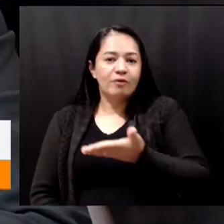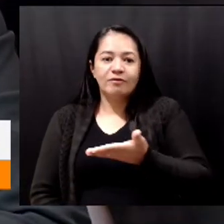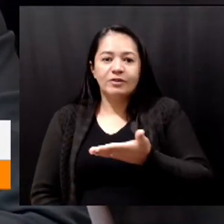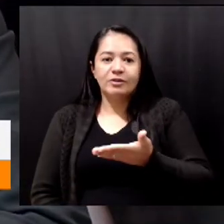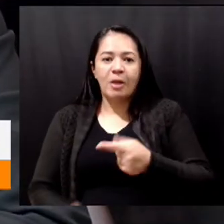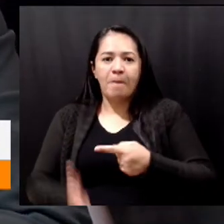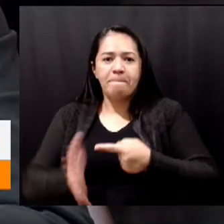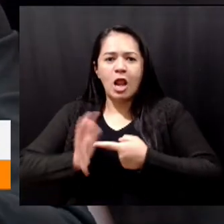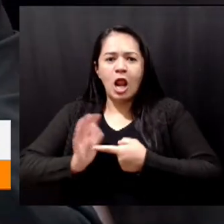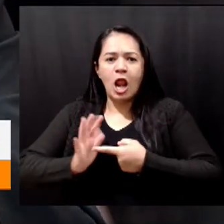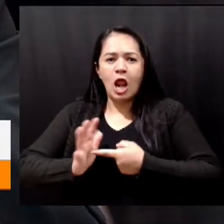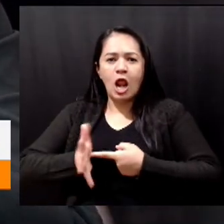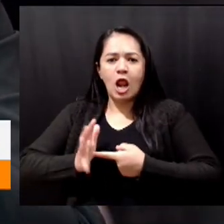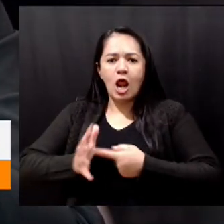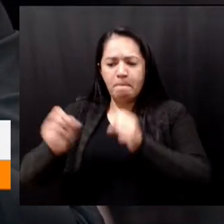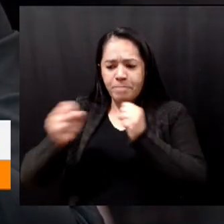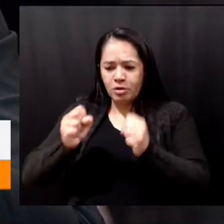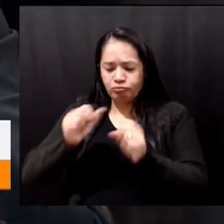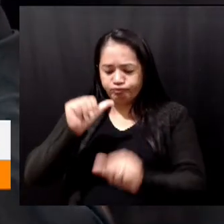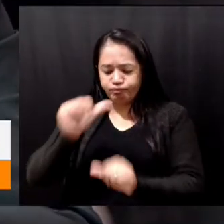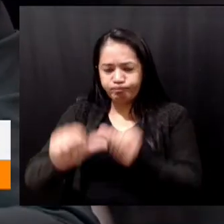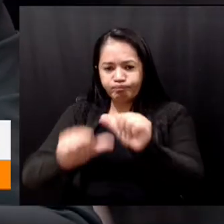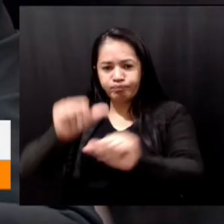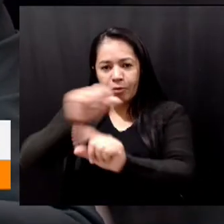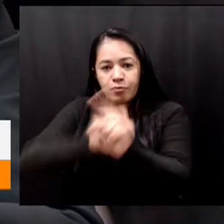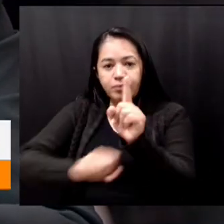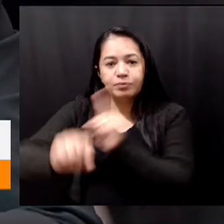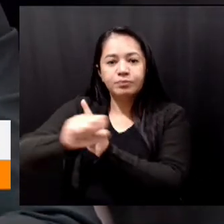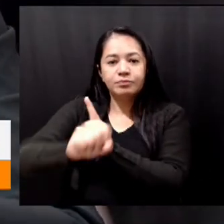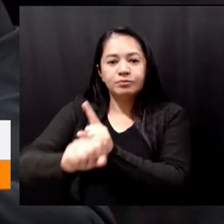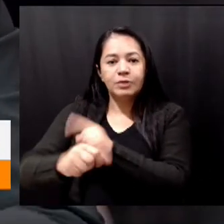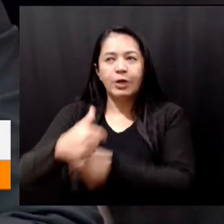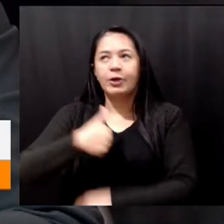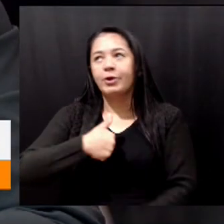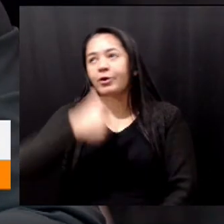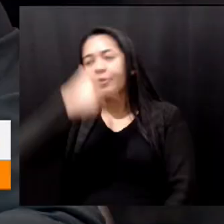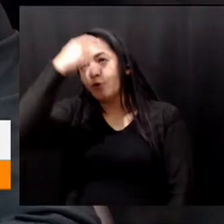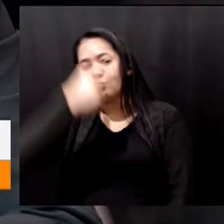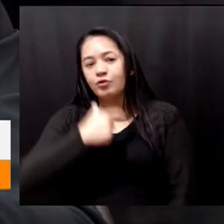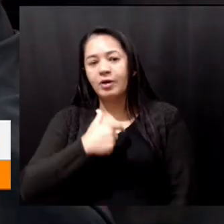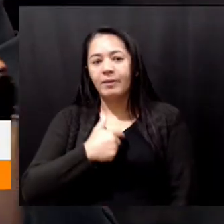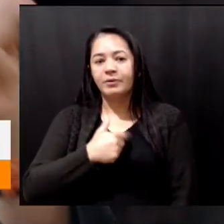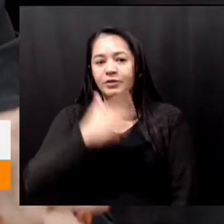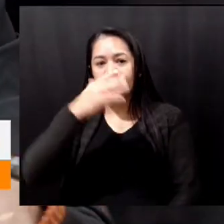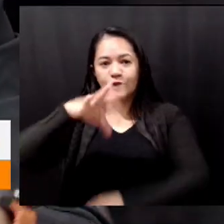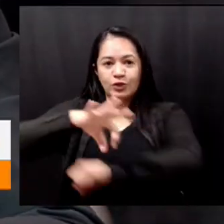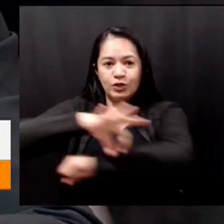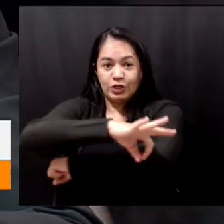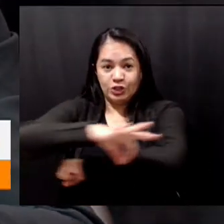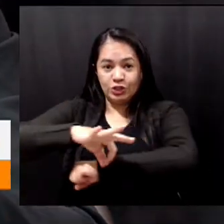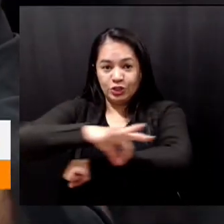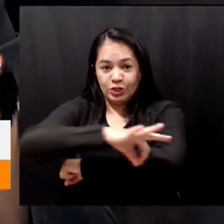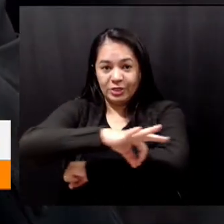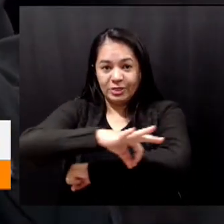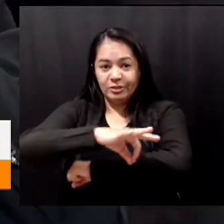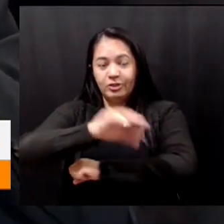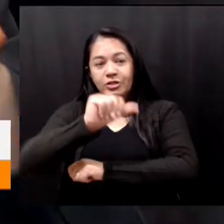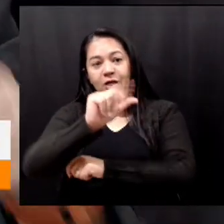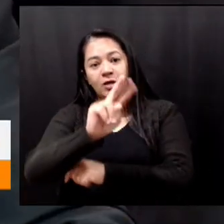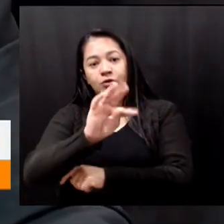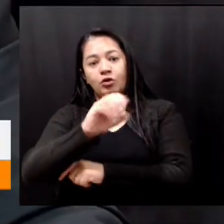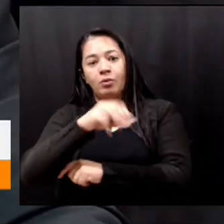transformação social. Eu sou um cara que eu vim da engenharia, eu sou engenheiro de controle de automação, aí eu fiz o mestrado, estou no